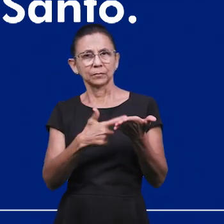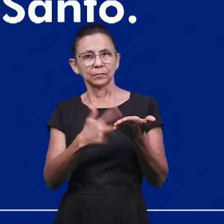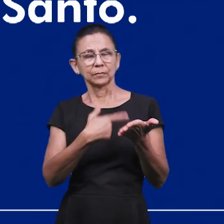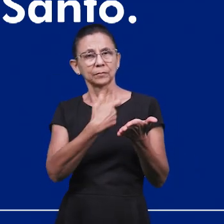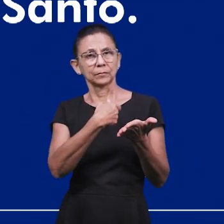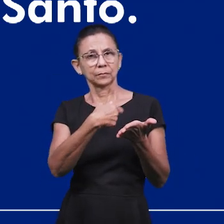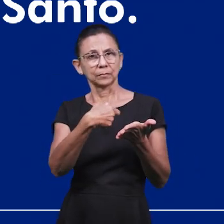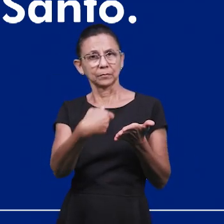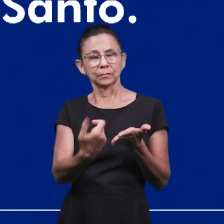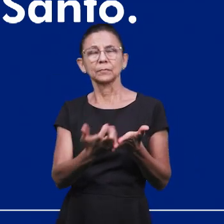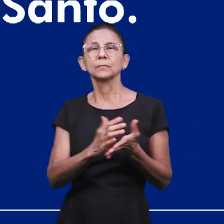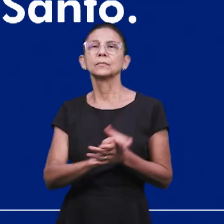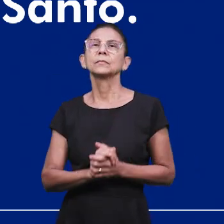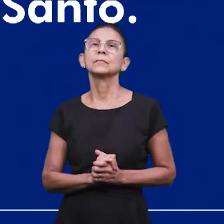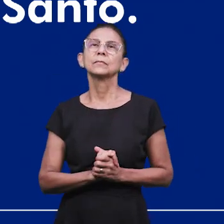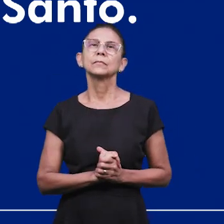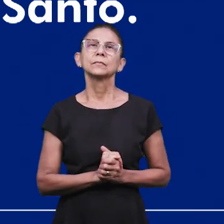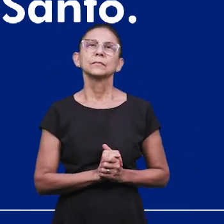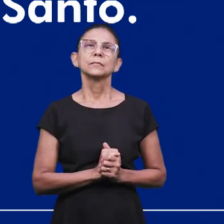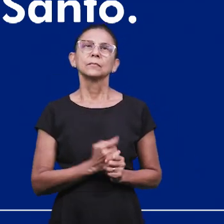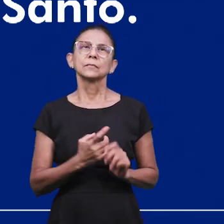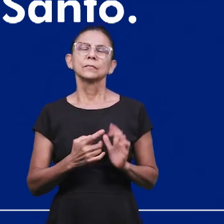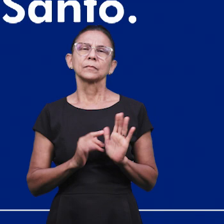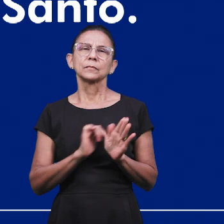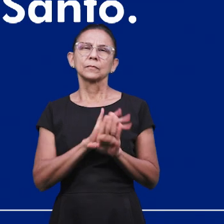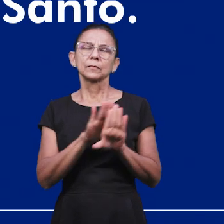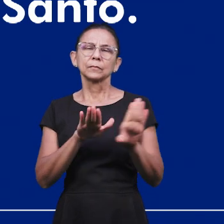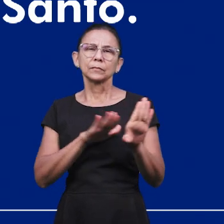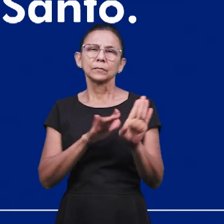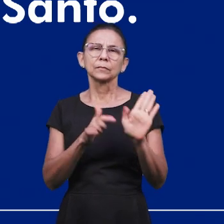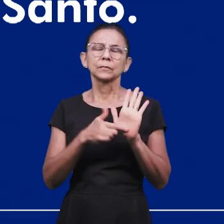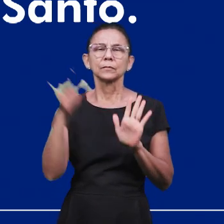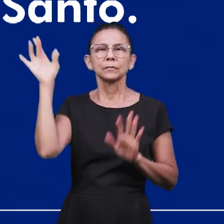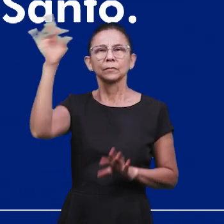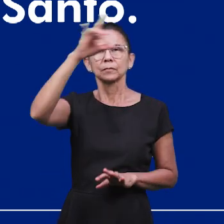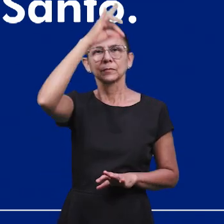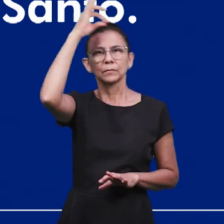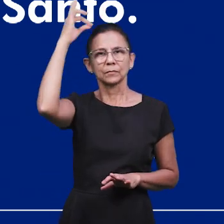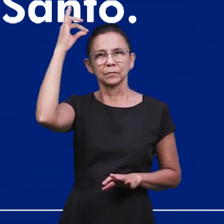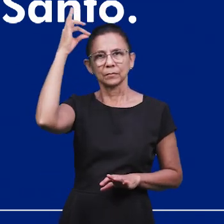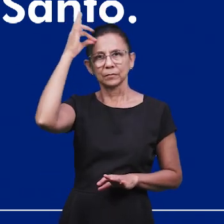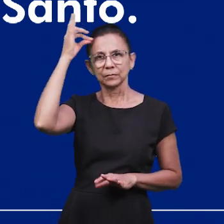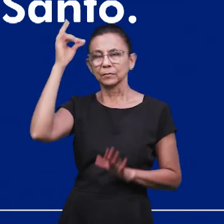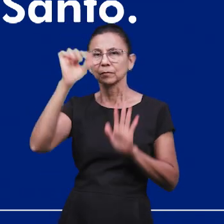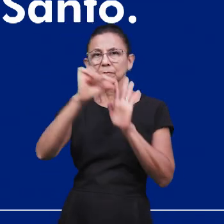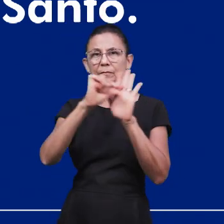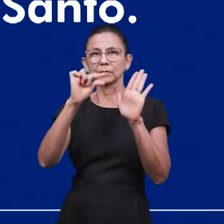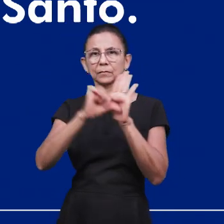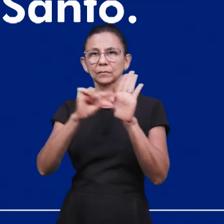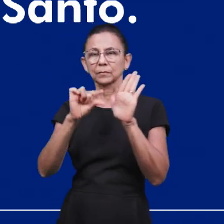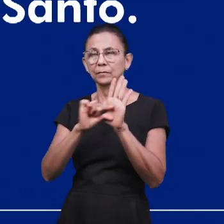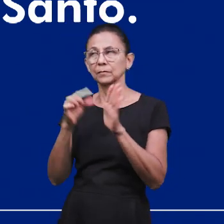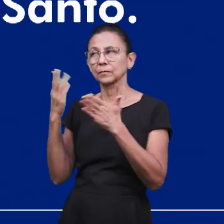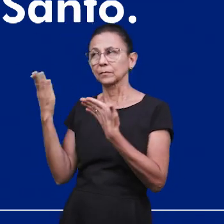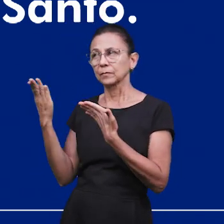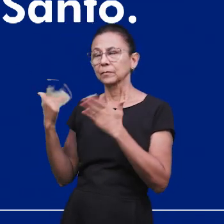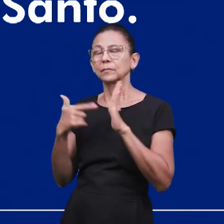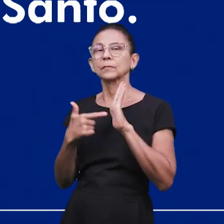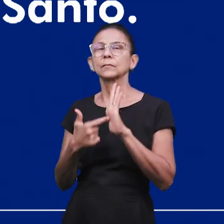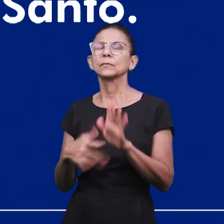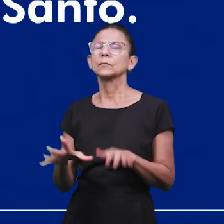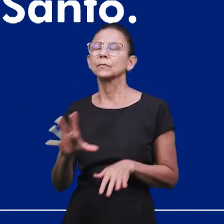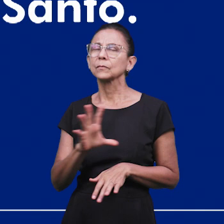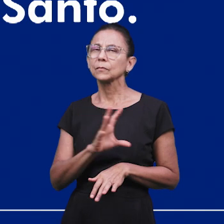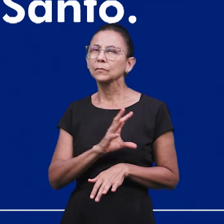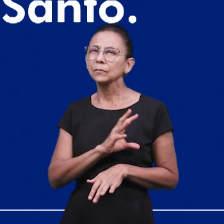livro, prefigura o Espírito Santo. Falamos sobre isso aqui no programa. Os versículos 2, 3, 4, 10 e 15